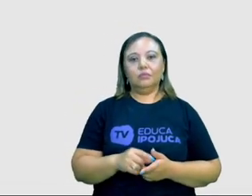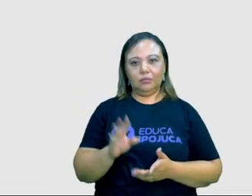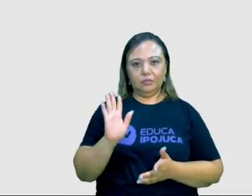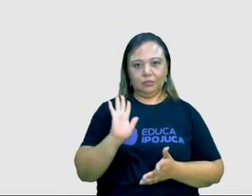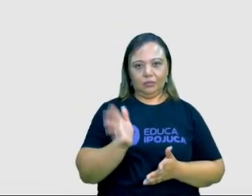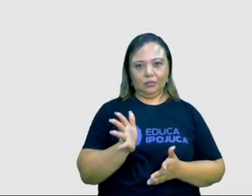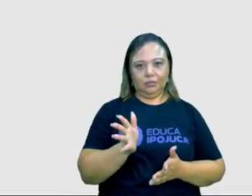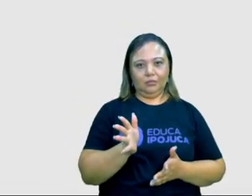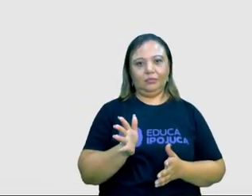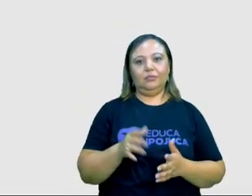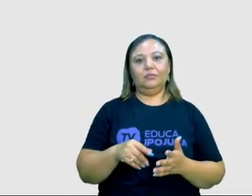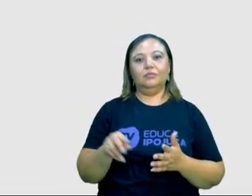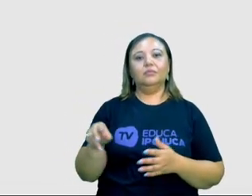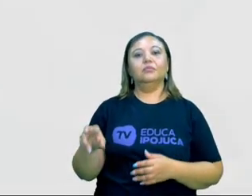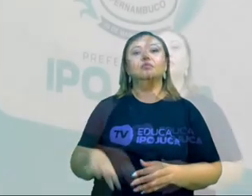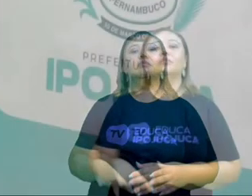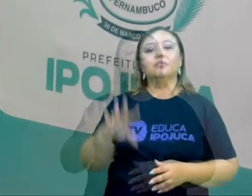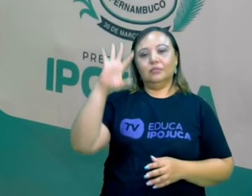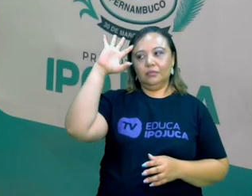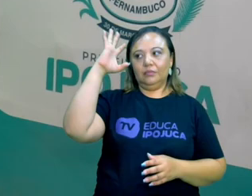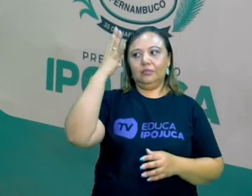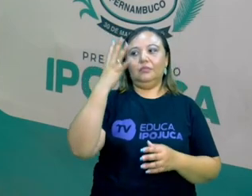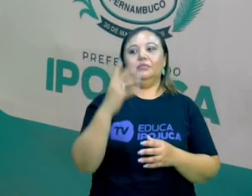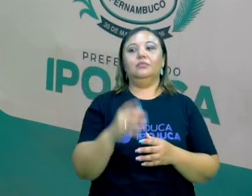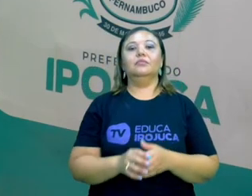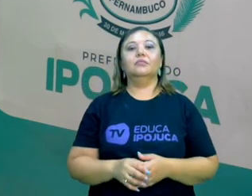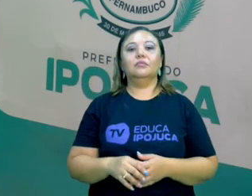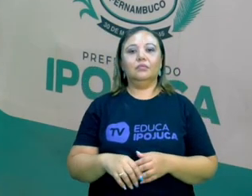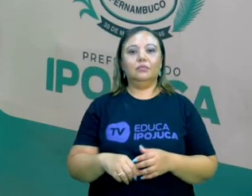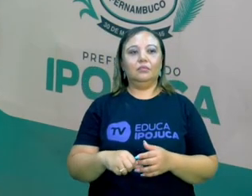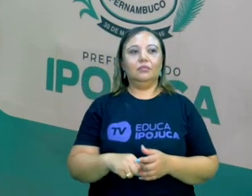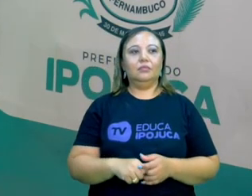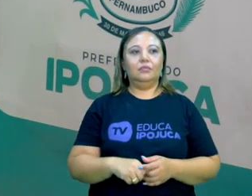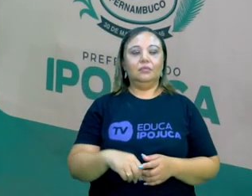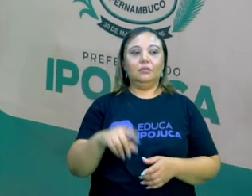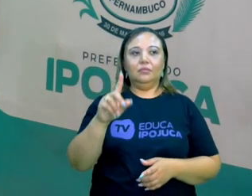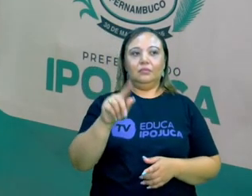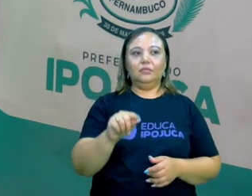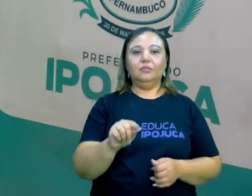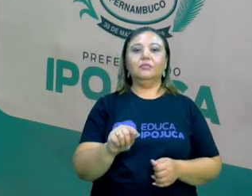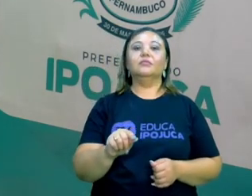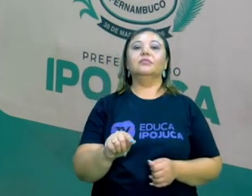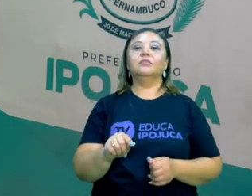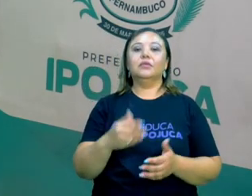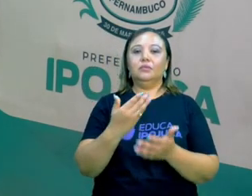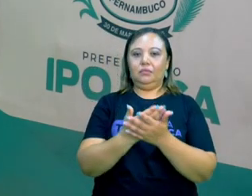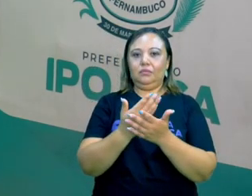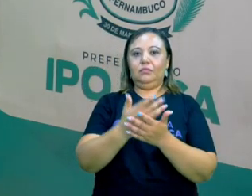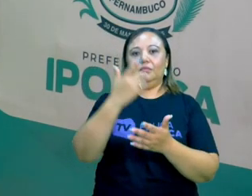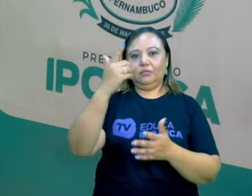Tirou a foto? Resolve essas continhas que na próxima aula a gente vai estar recebendo mais dicas